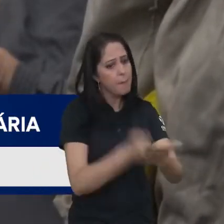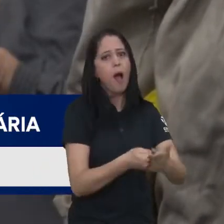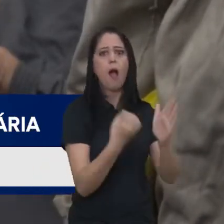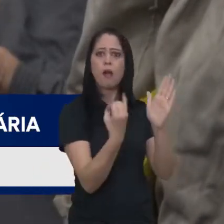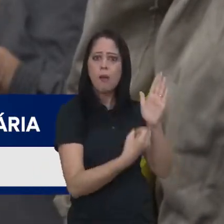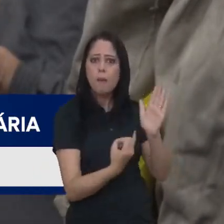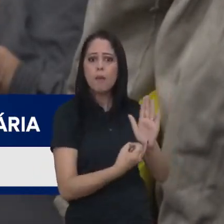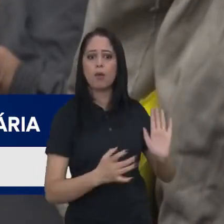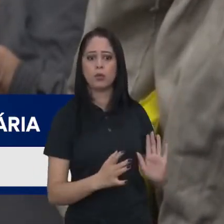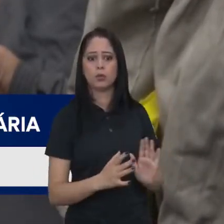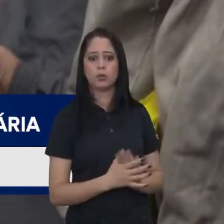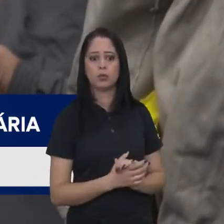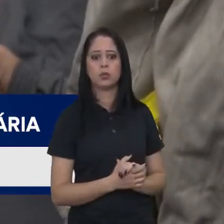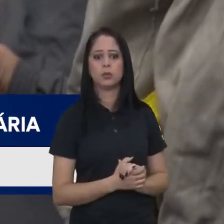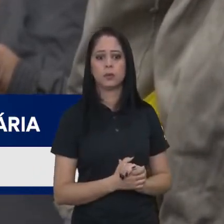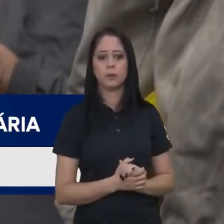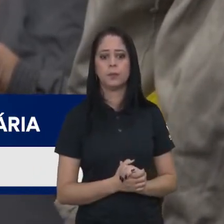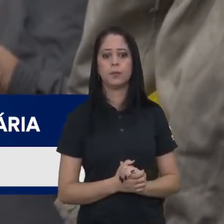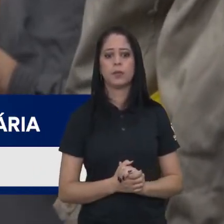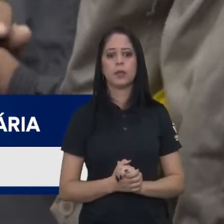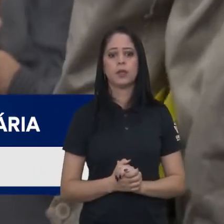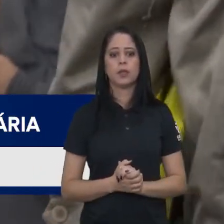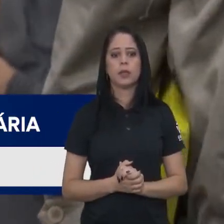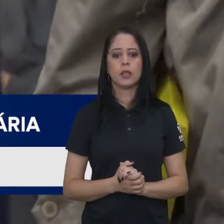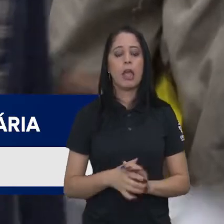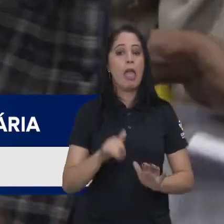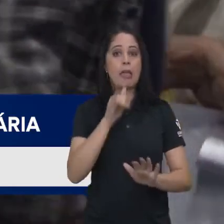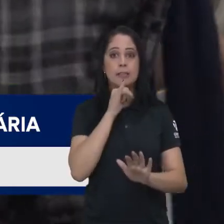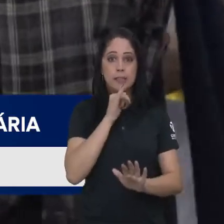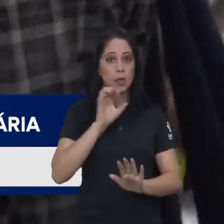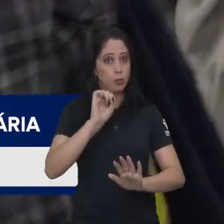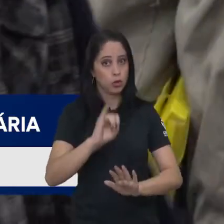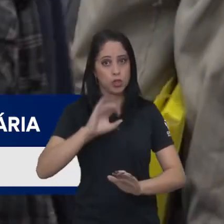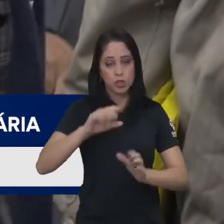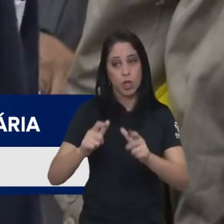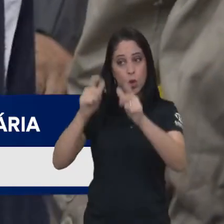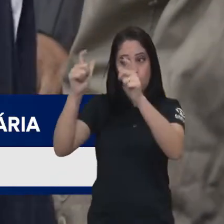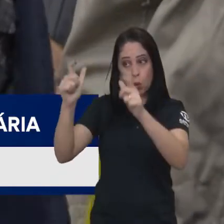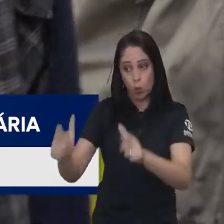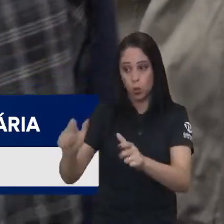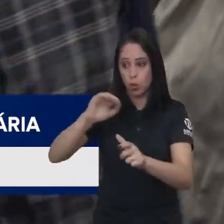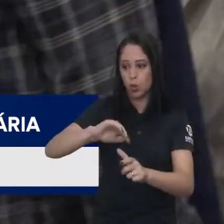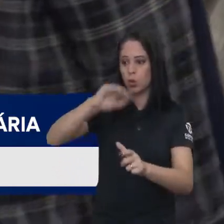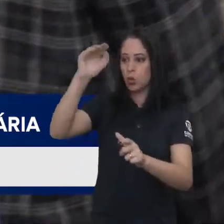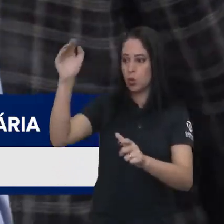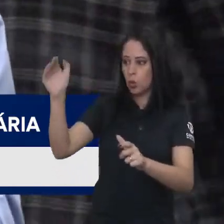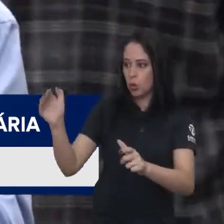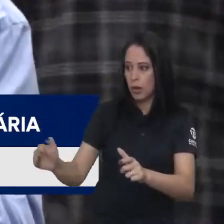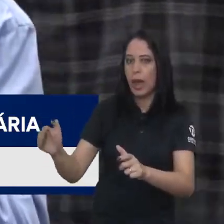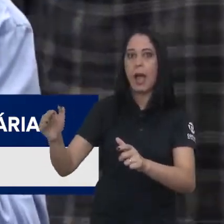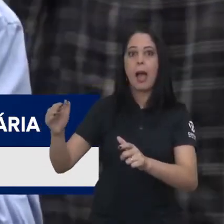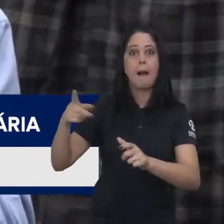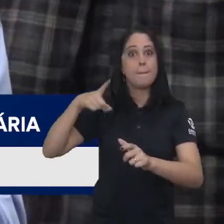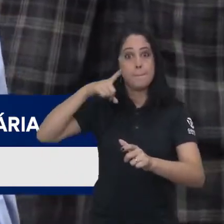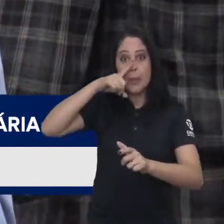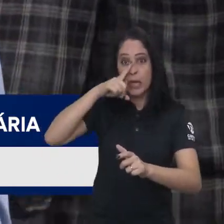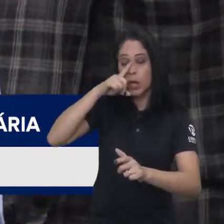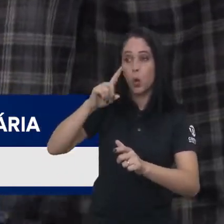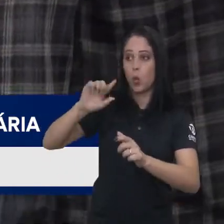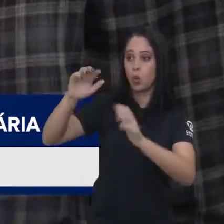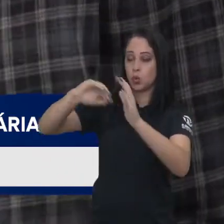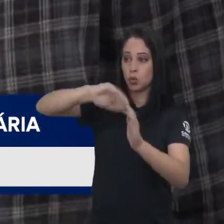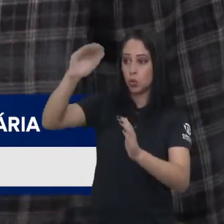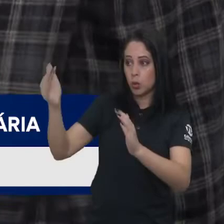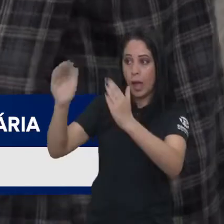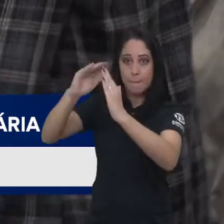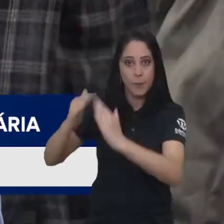Agora, em outro caso, até entendo o que o doutor Jair explicou, se é um local de área de PT, PPA, área de risco de